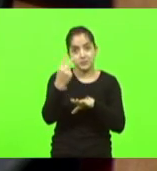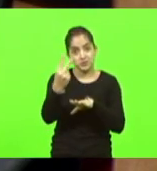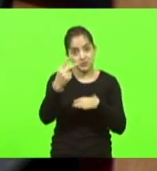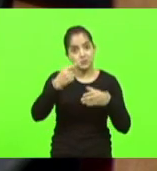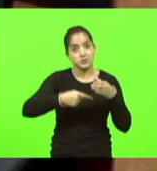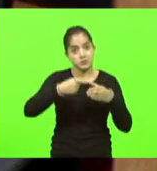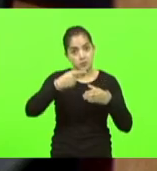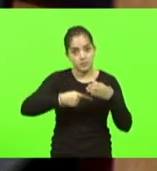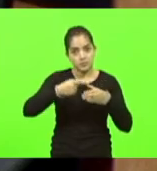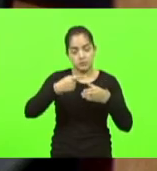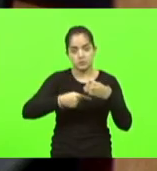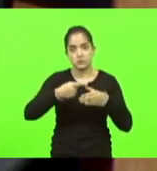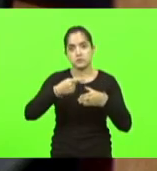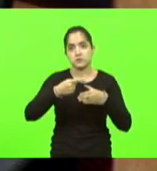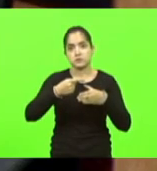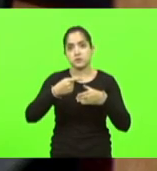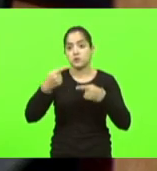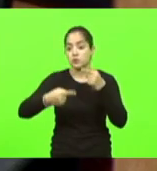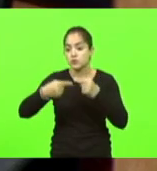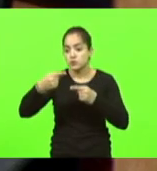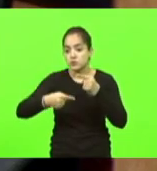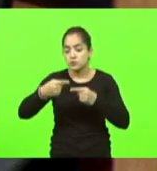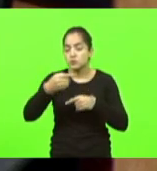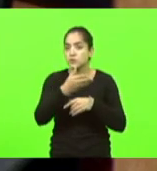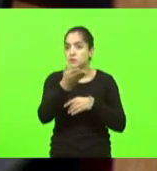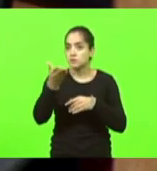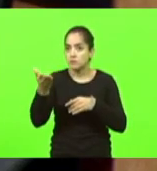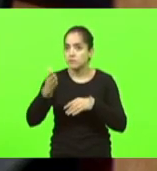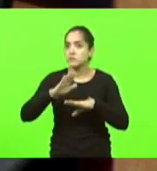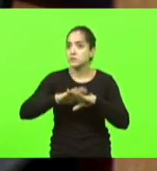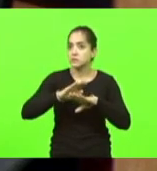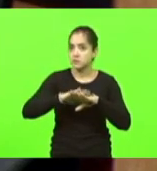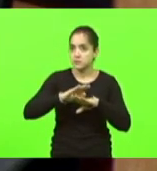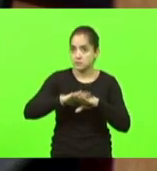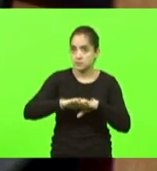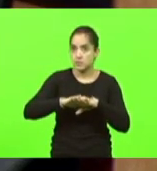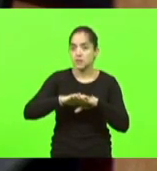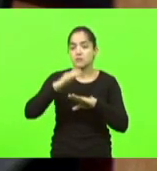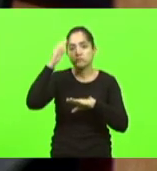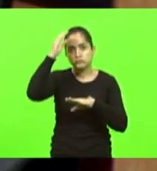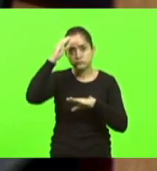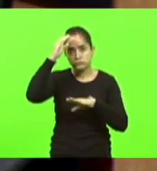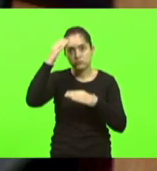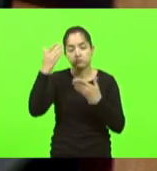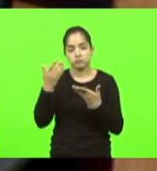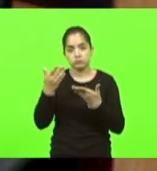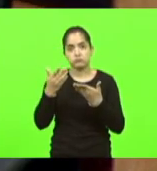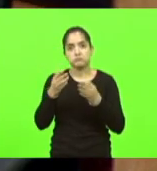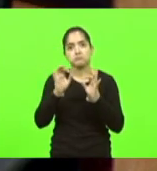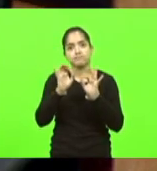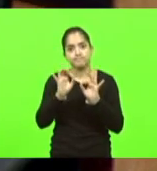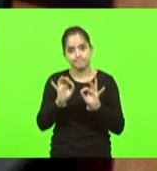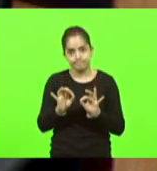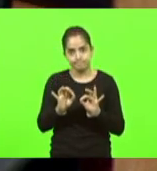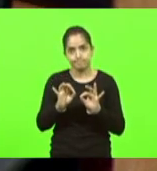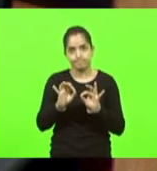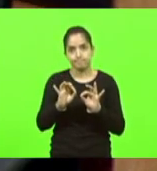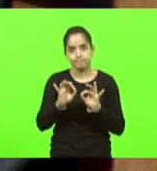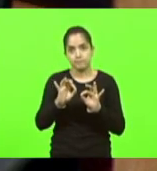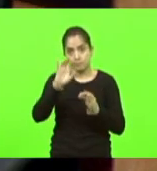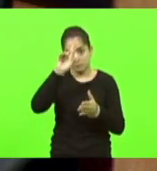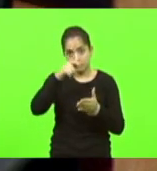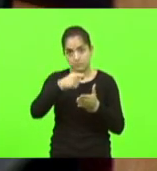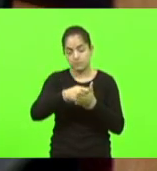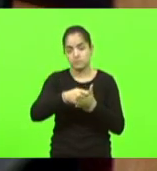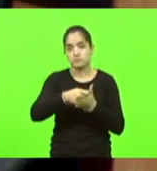eu tô discutindo essa matéria com vocês eu tenho autonomia de discernimento e convicção para tomar minha decisão Em relação